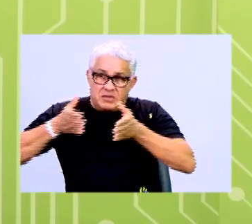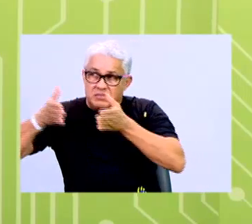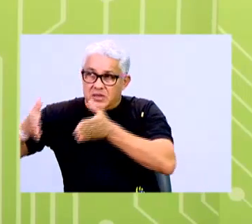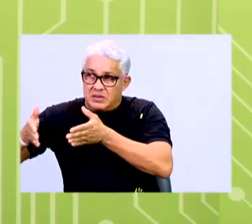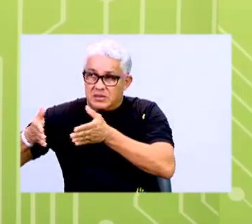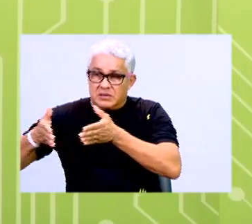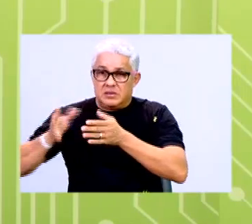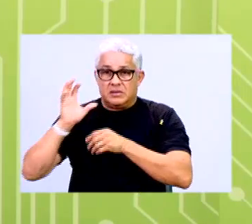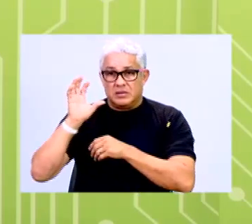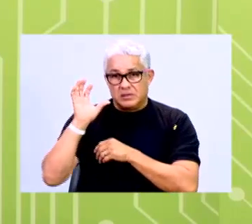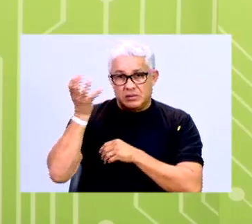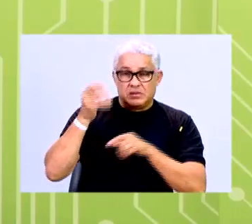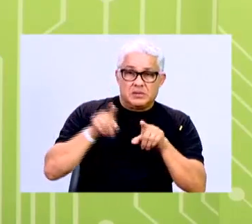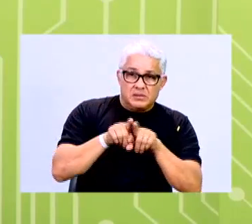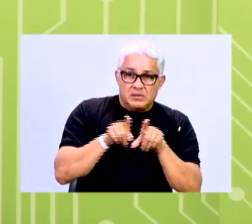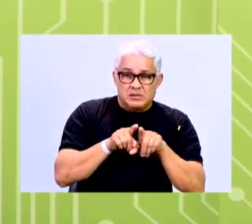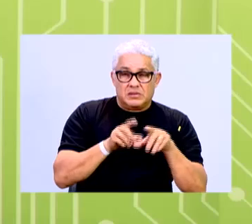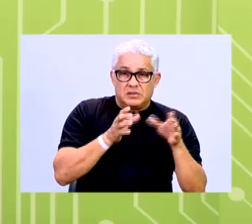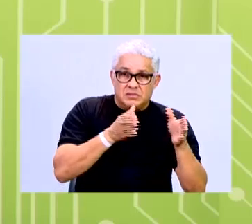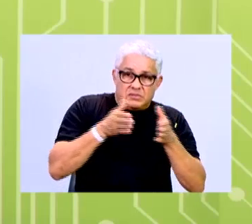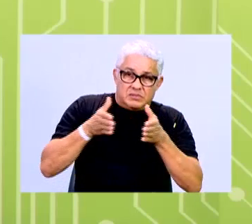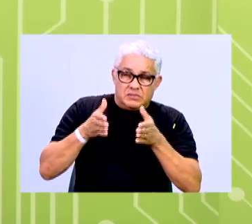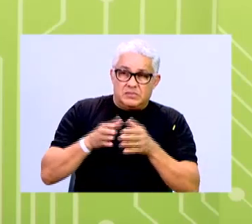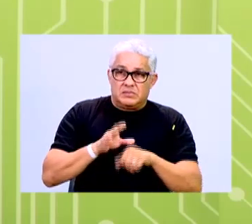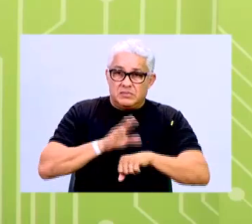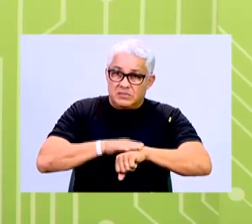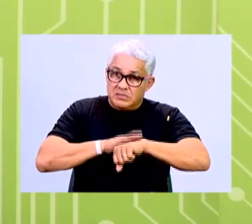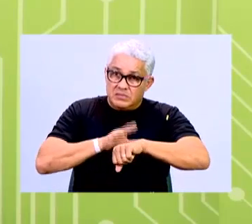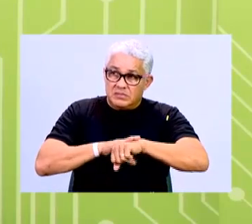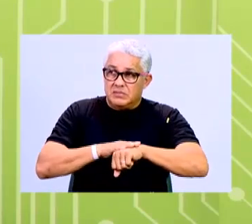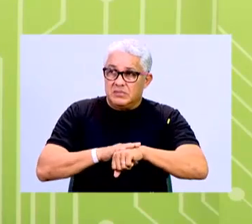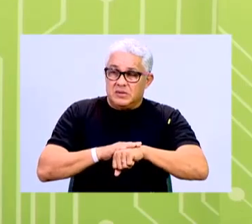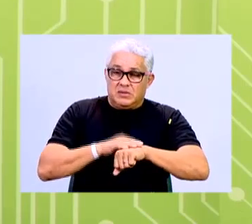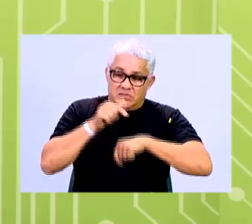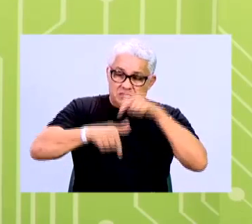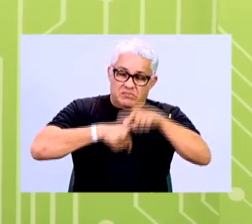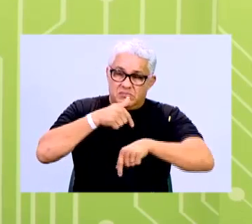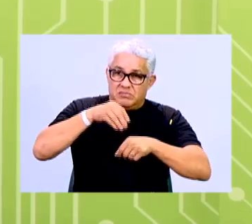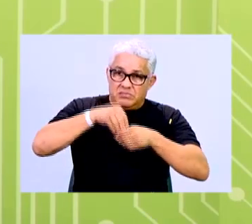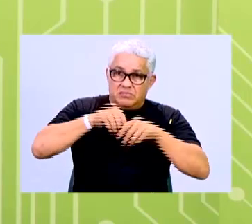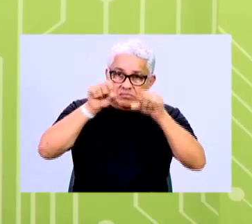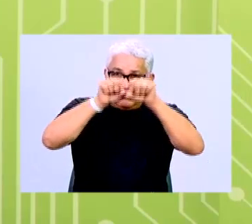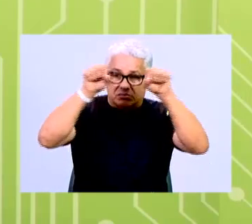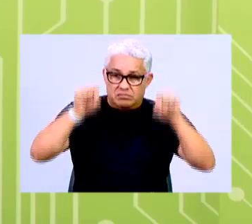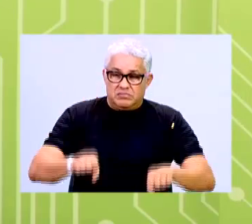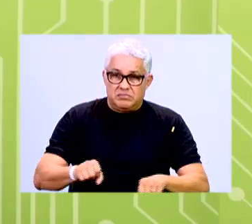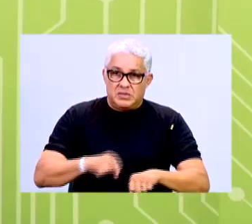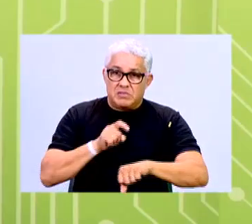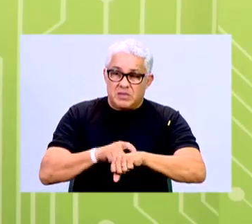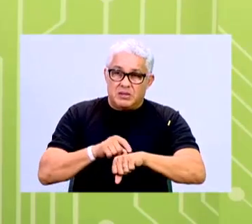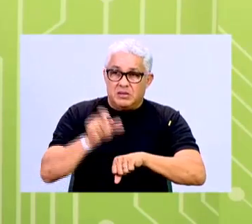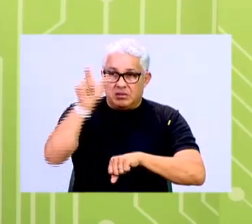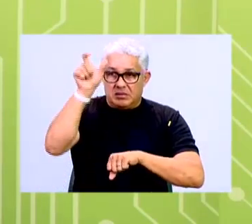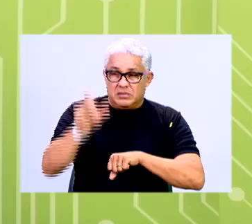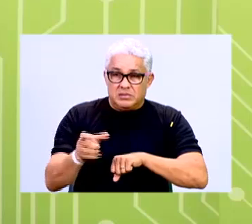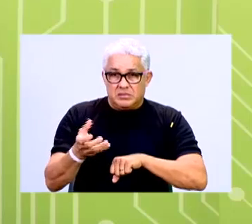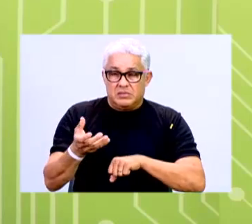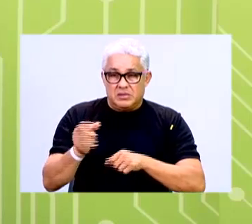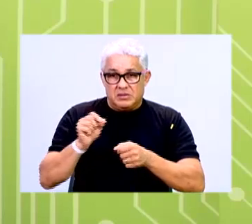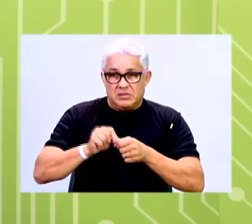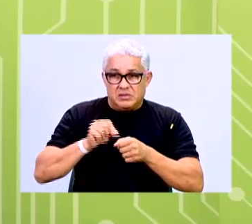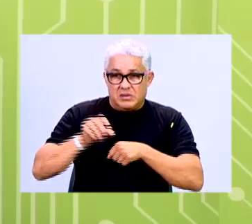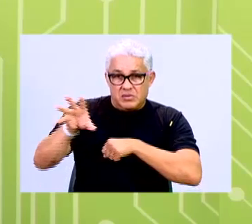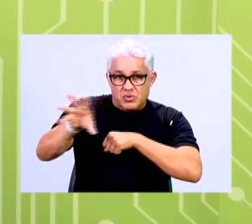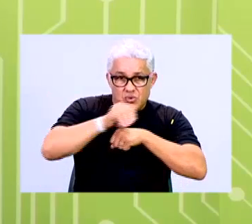Como há de ocorrer o funcionamento. Eu tenho que, no momento que o cliente está fazendo o